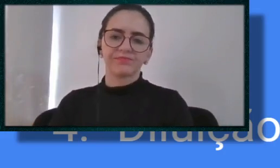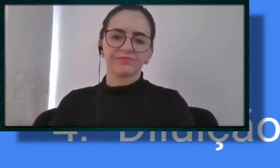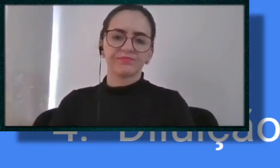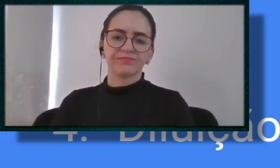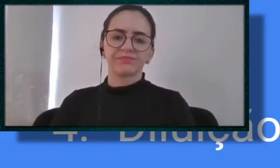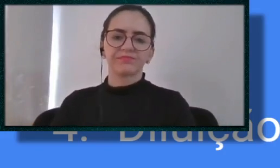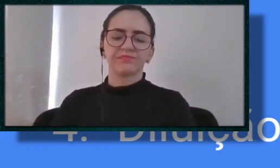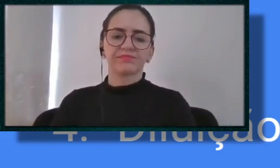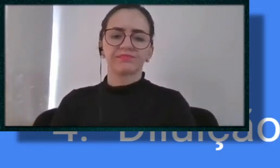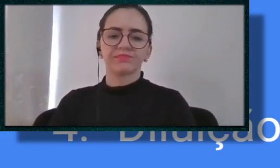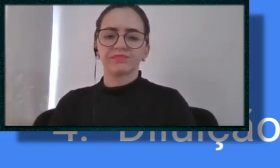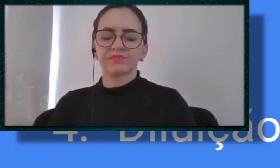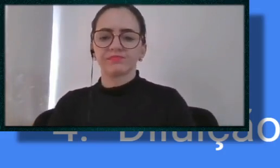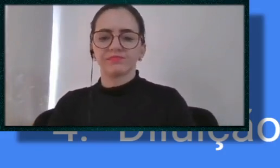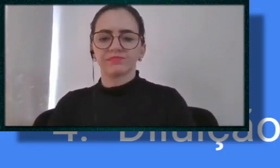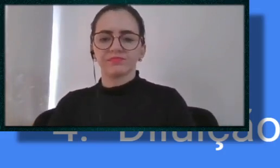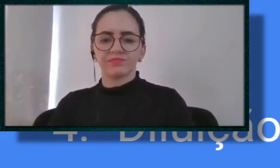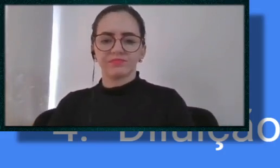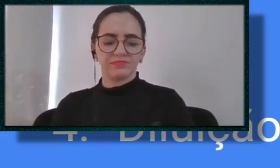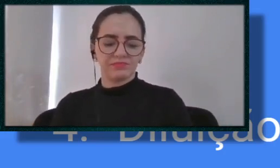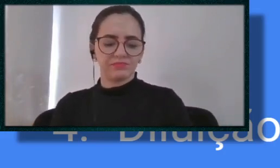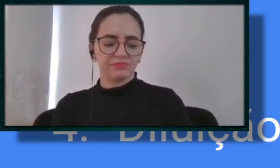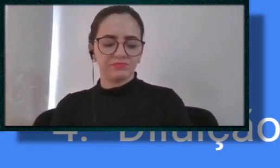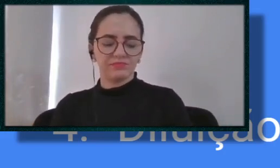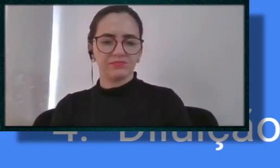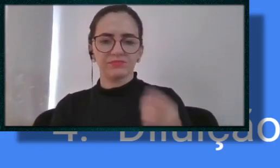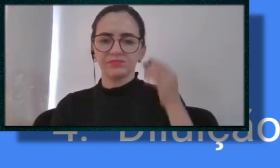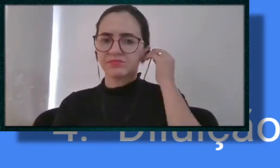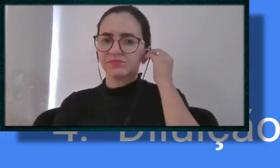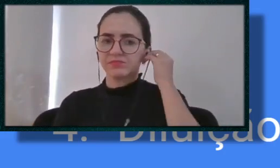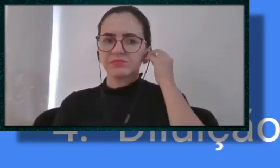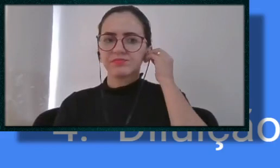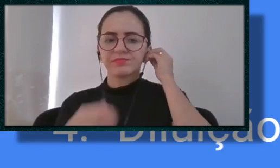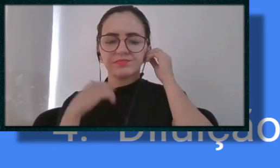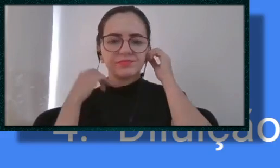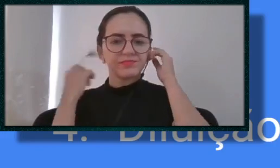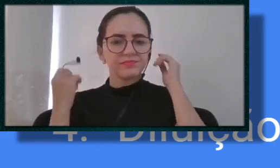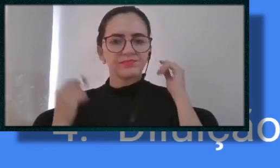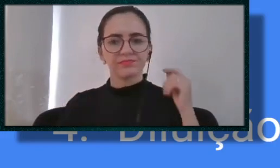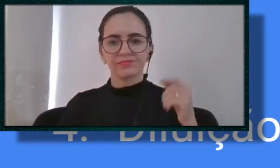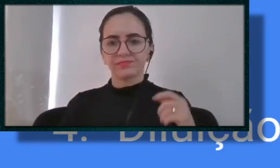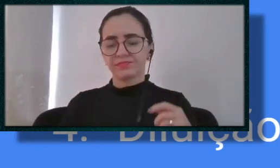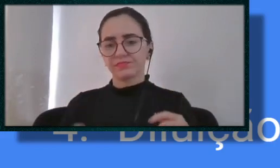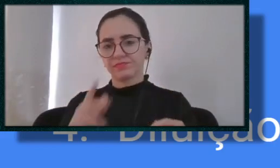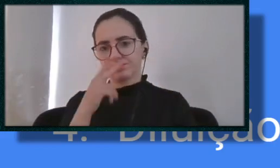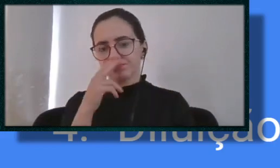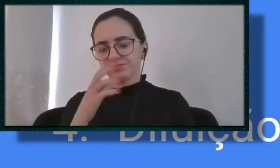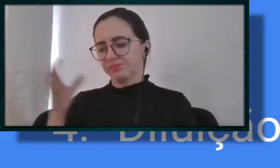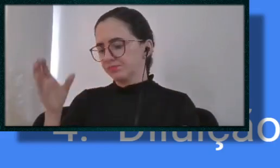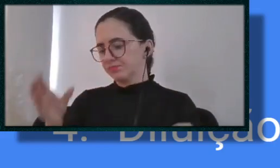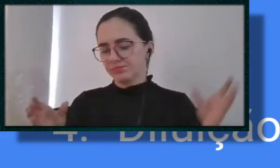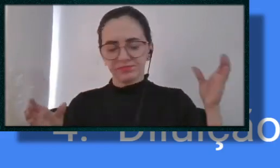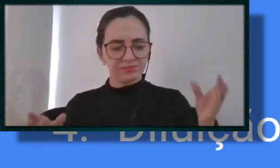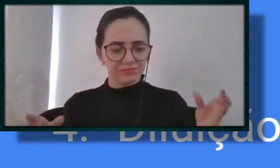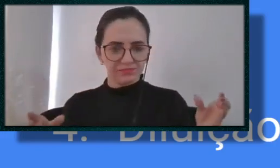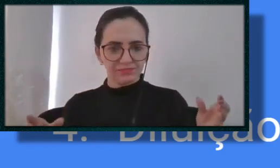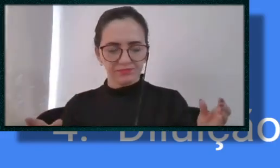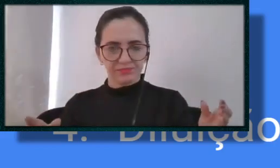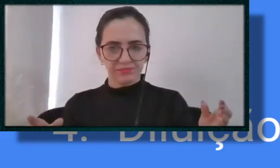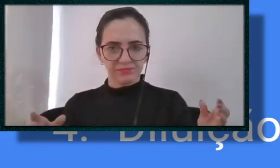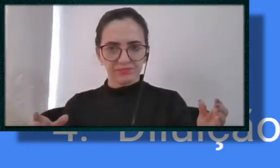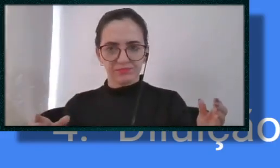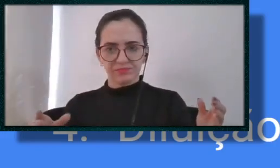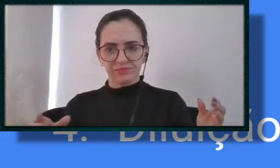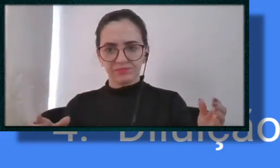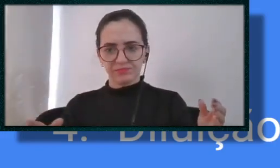gente vai ter que utilizar como se estivesse pegando os elementos que estão em vasos separados e colocando esses elementos no